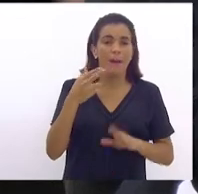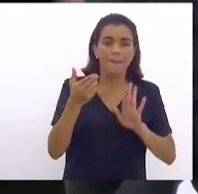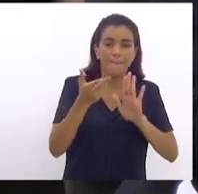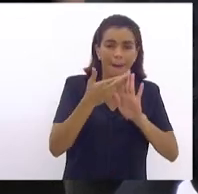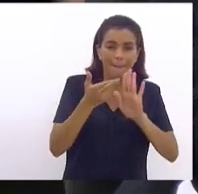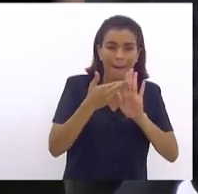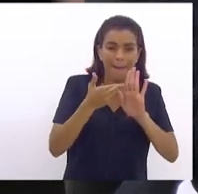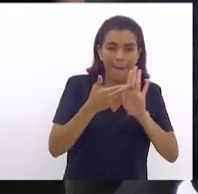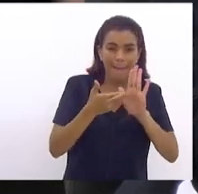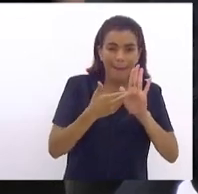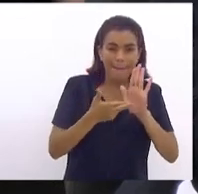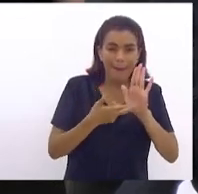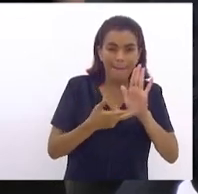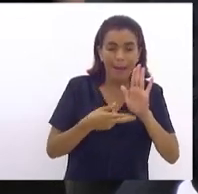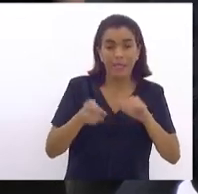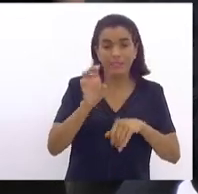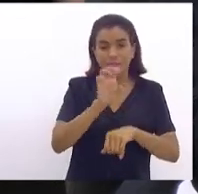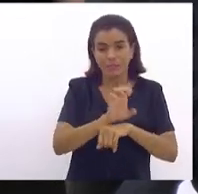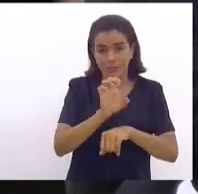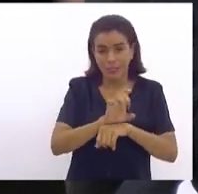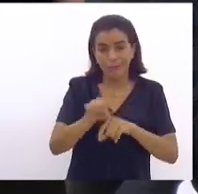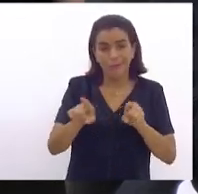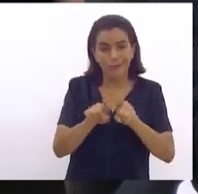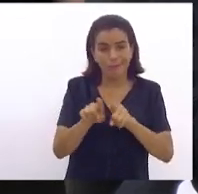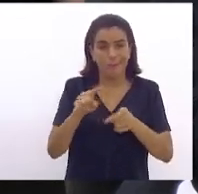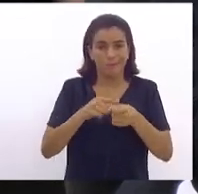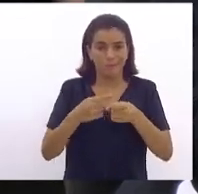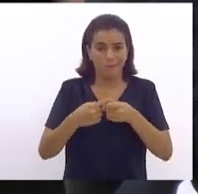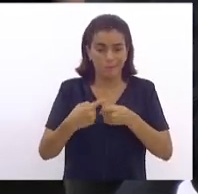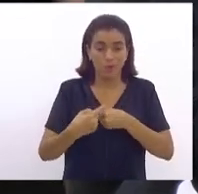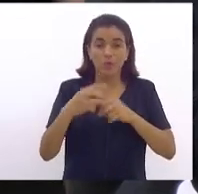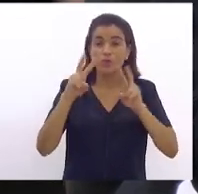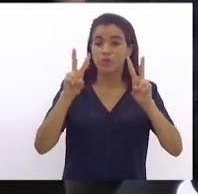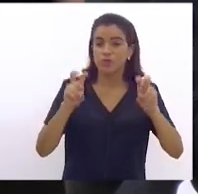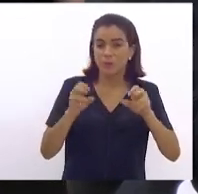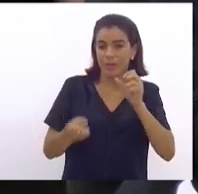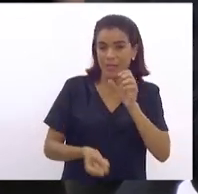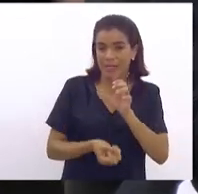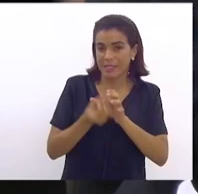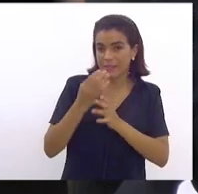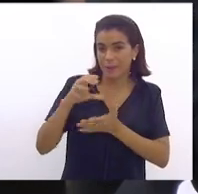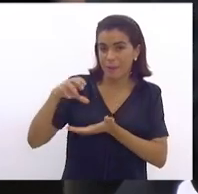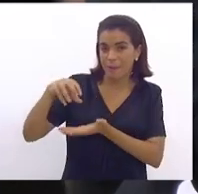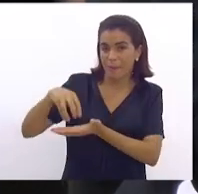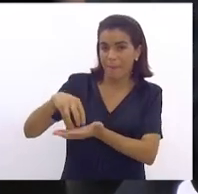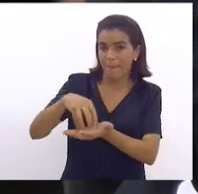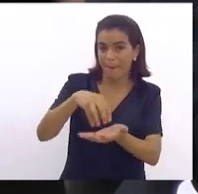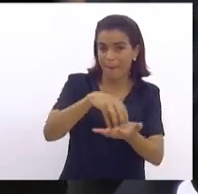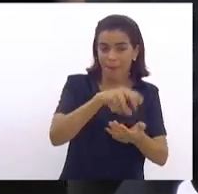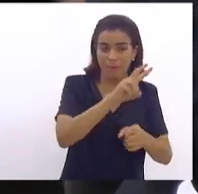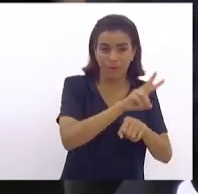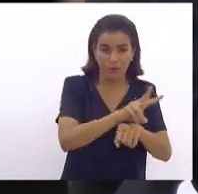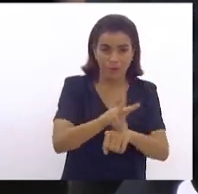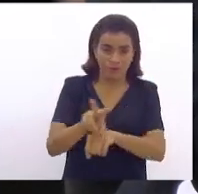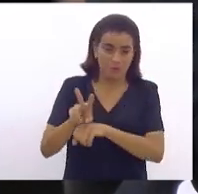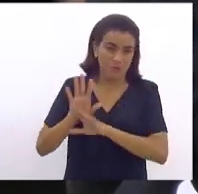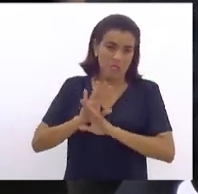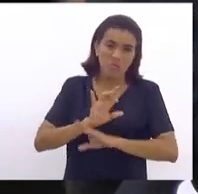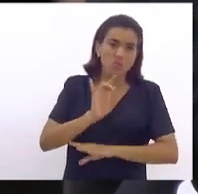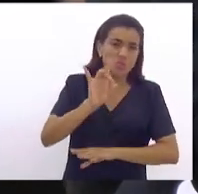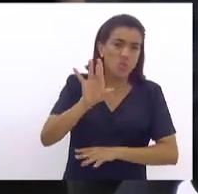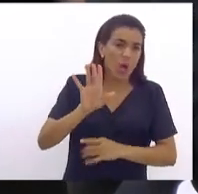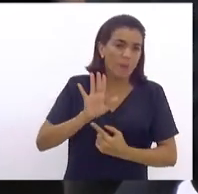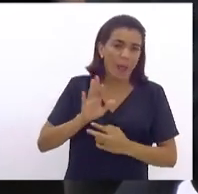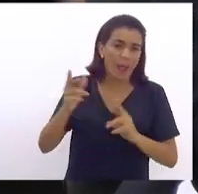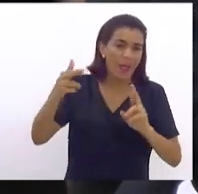diretrizes, né, aos estados e municípios no que diz respeito à criação das suas unidades de conservação. Mas aí foi mero